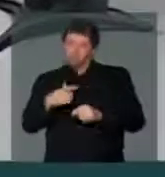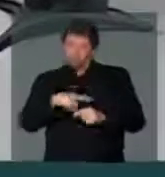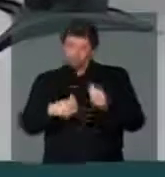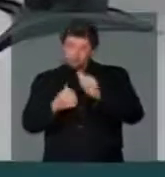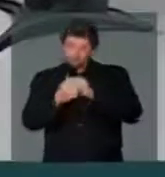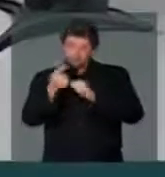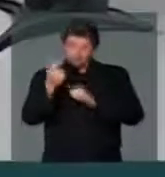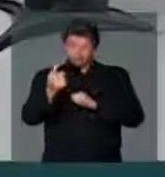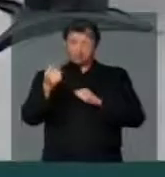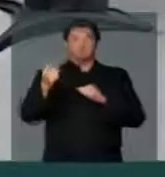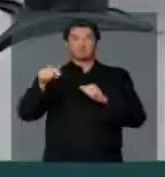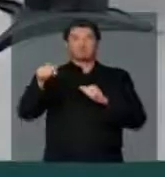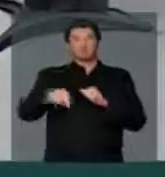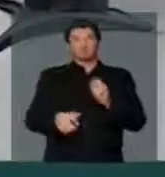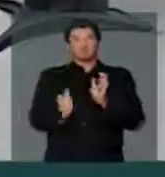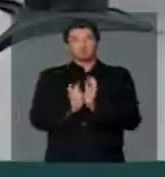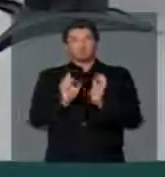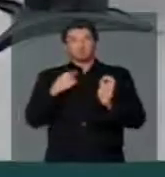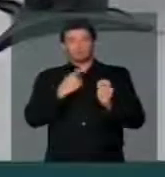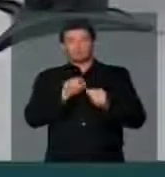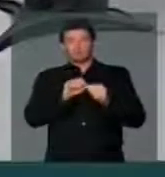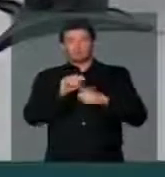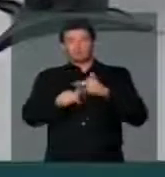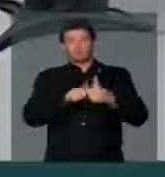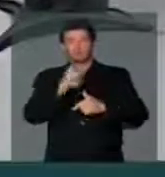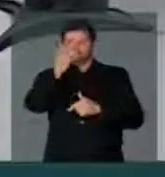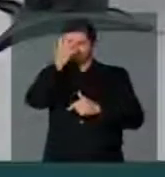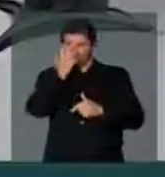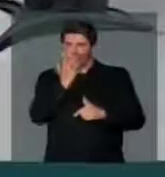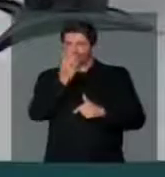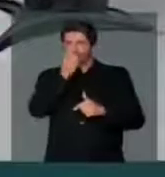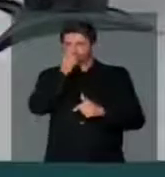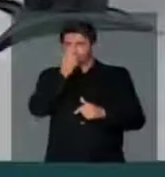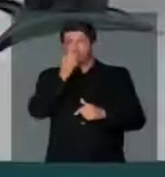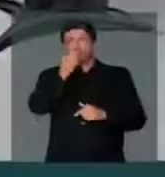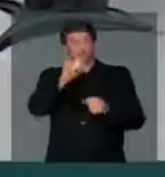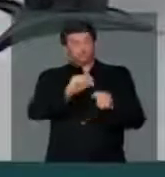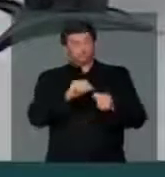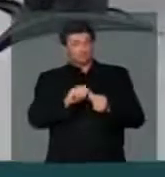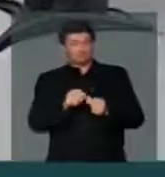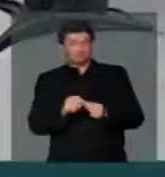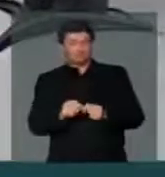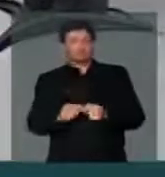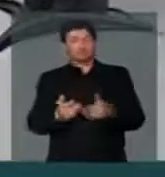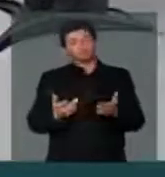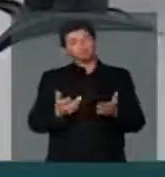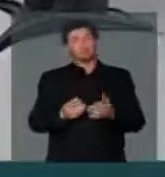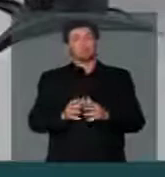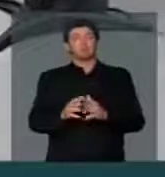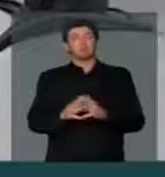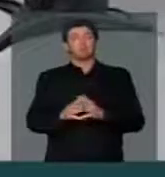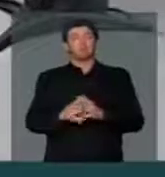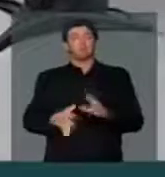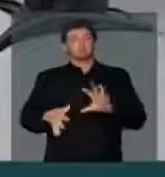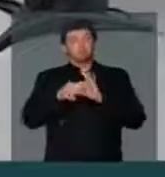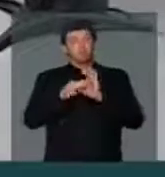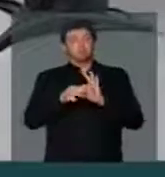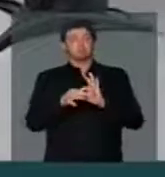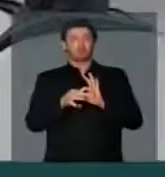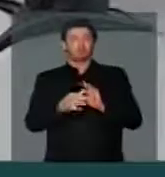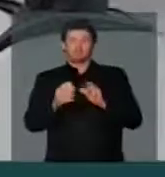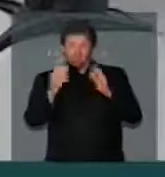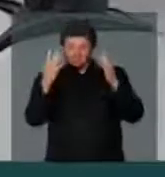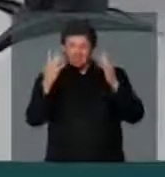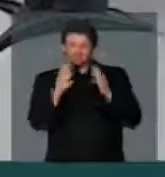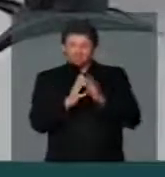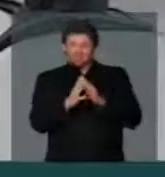você na nossa bancada, fazendo esse trabalho sério que você está fazendo aqui, que só veio a somar.